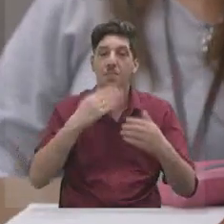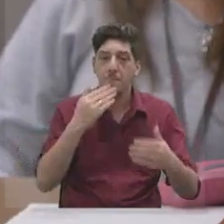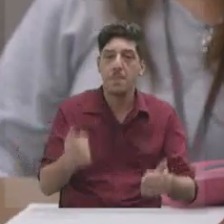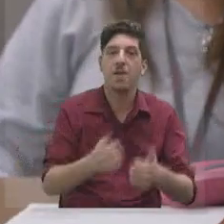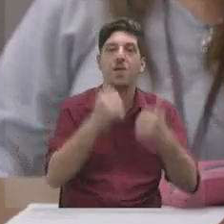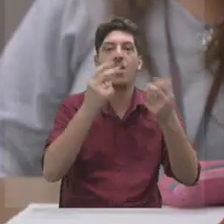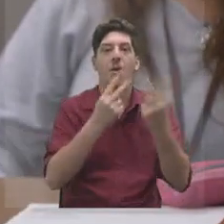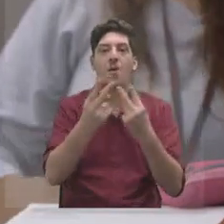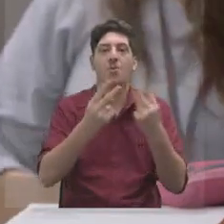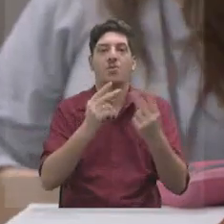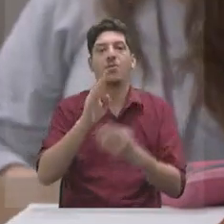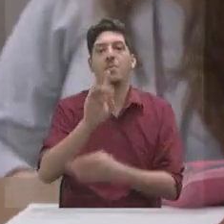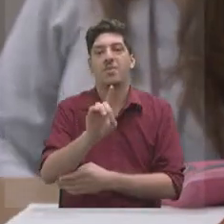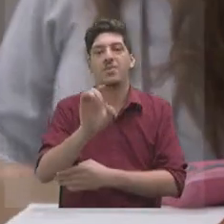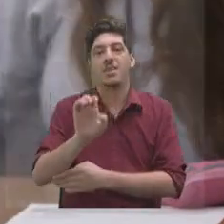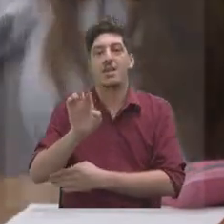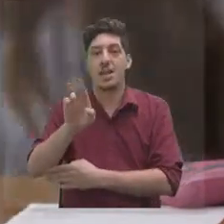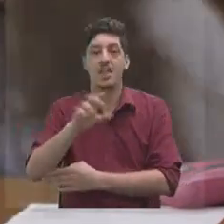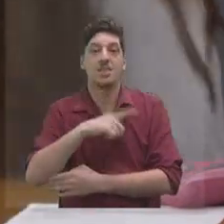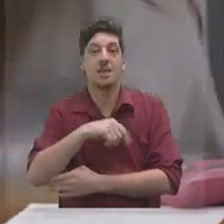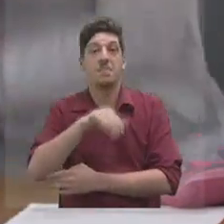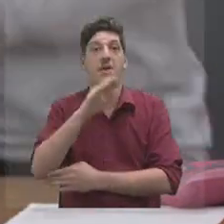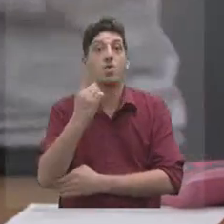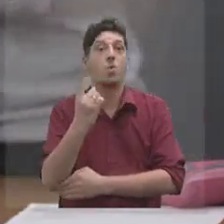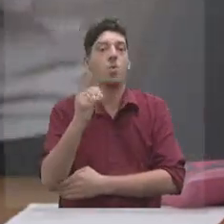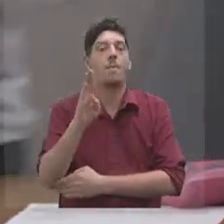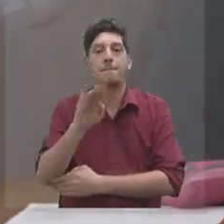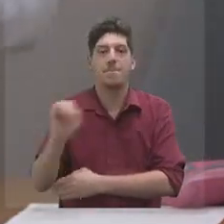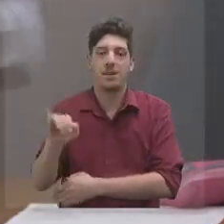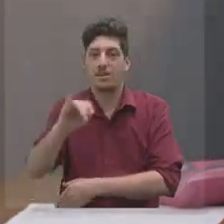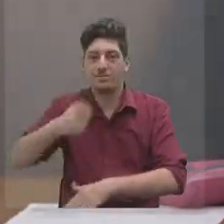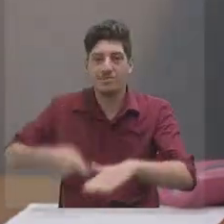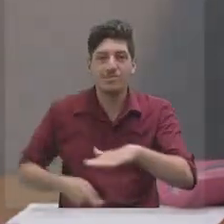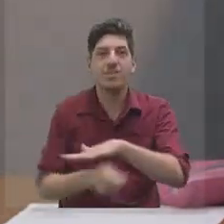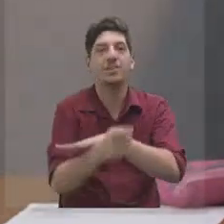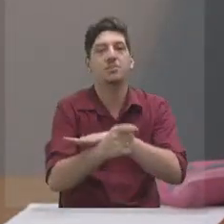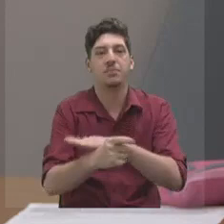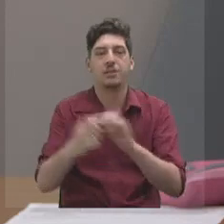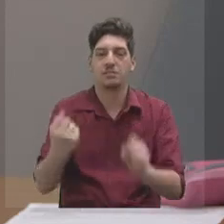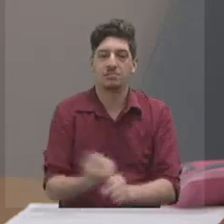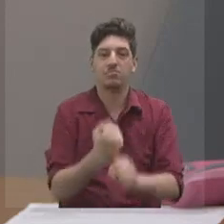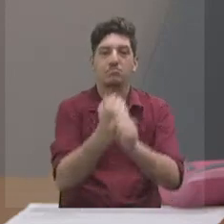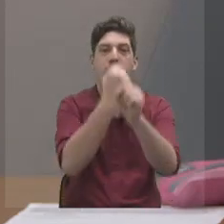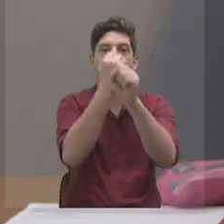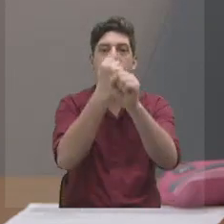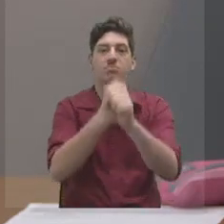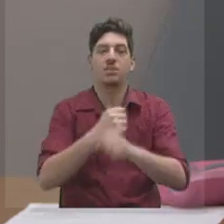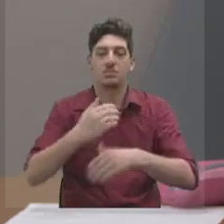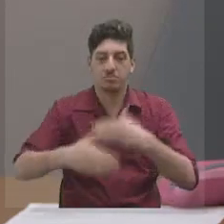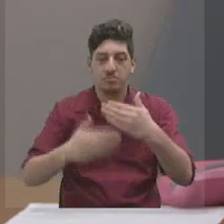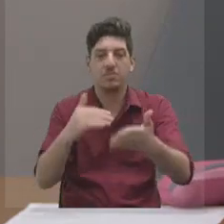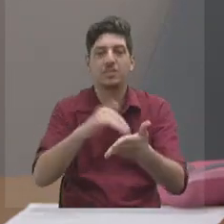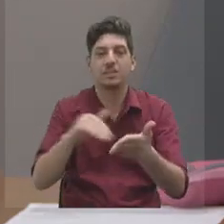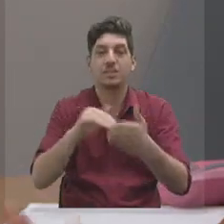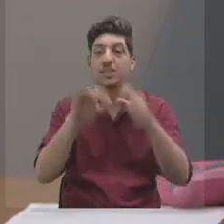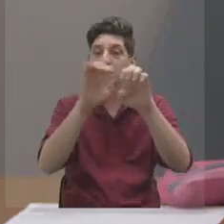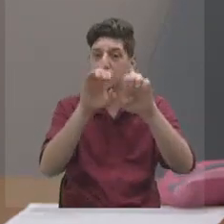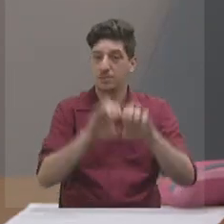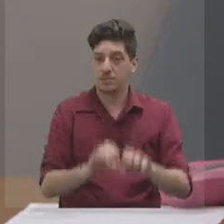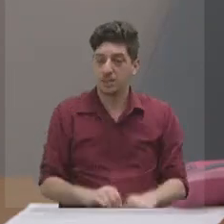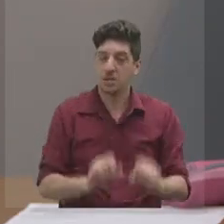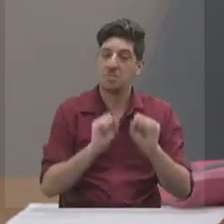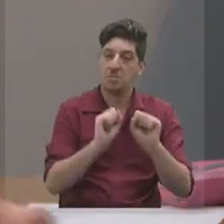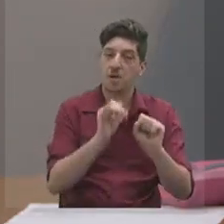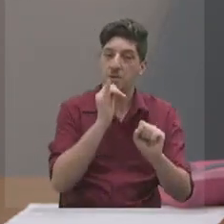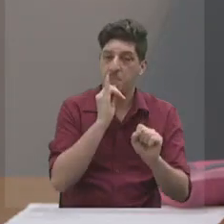Dr a gente tem mais um biding Empreendimentos em execução da nossa subsecretaria de edificações seja na área de